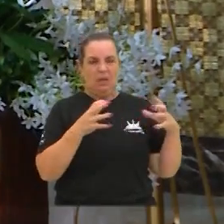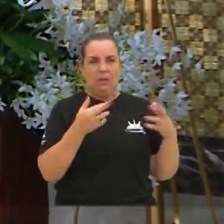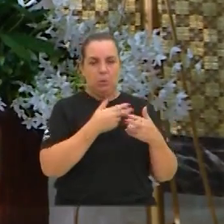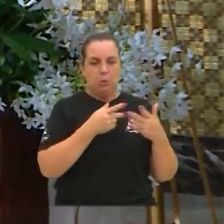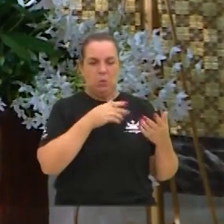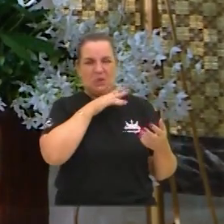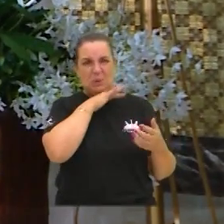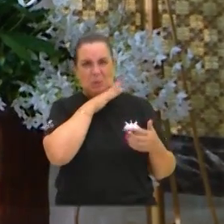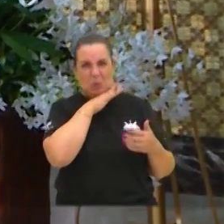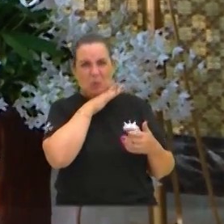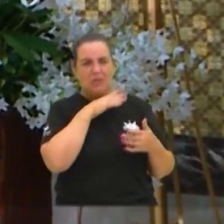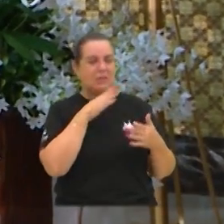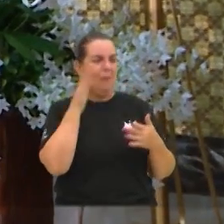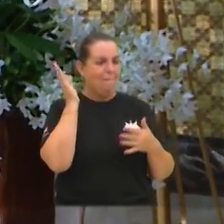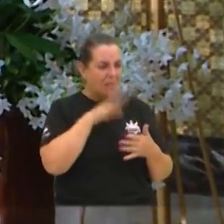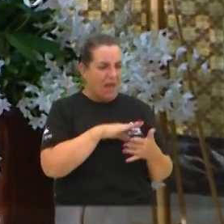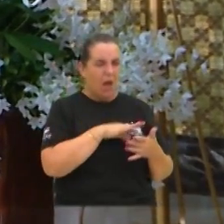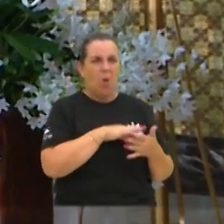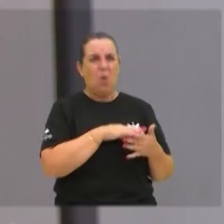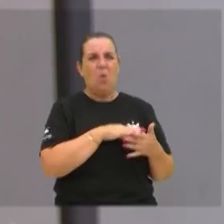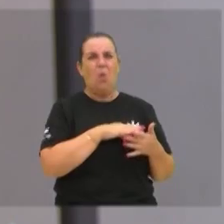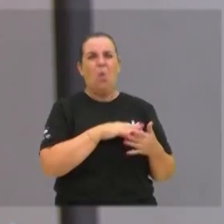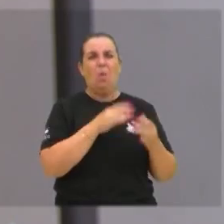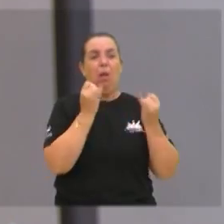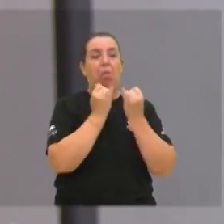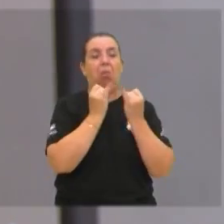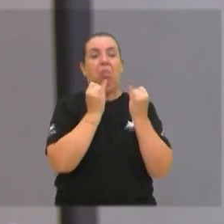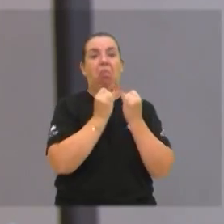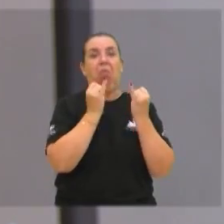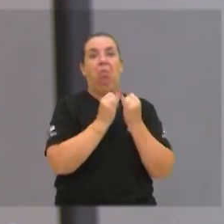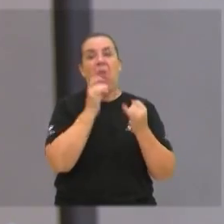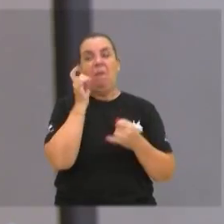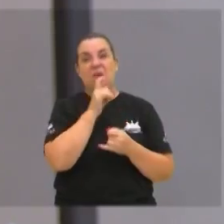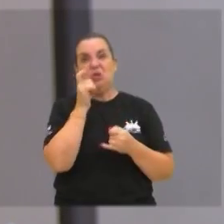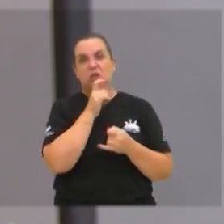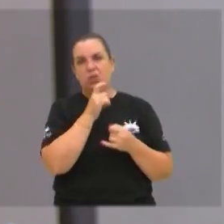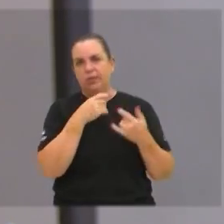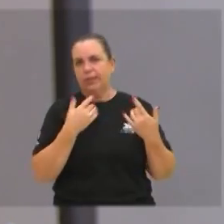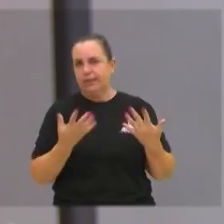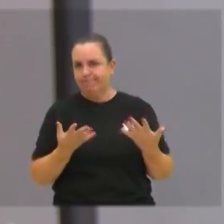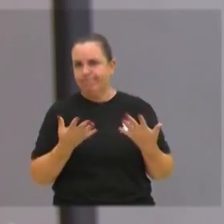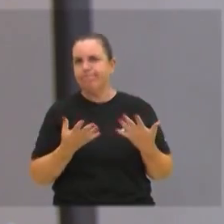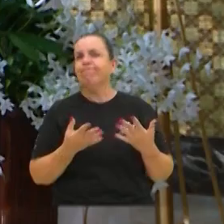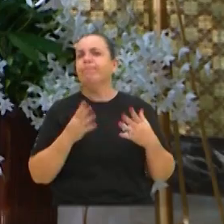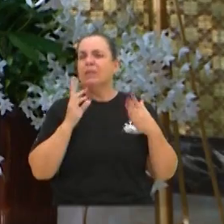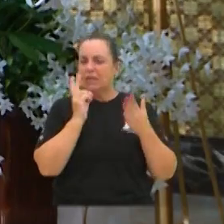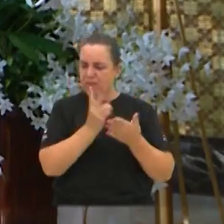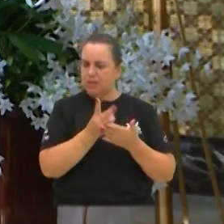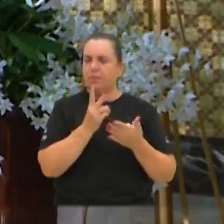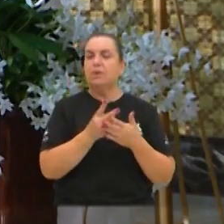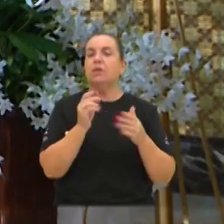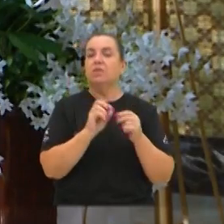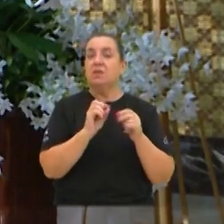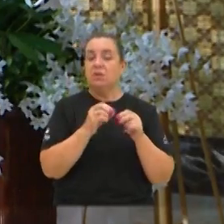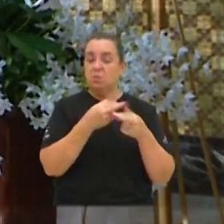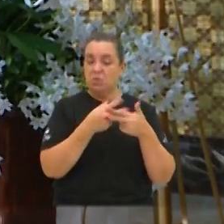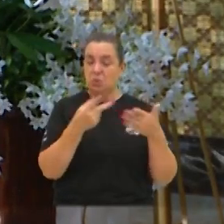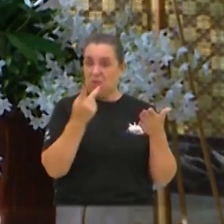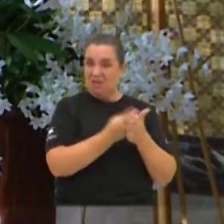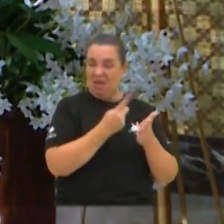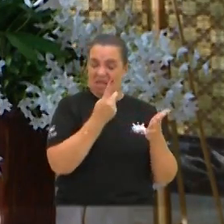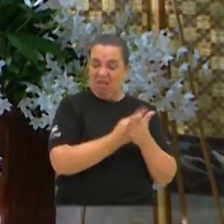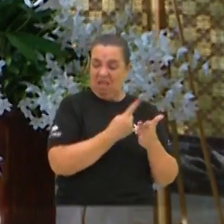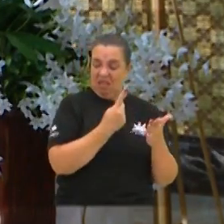para a violência, para o fuxico e calúnia, todas as vezes que nós